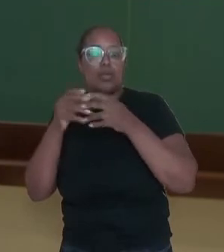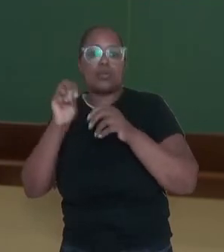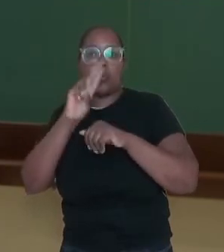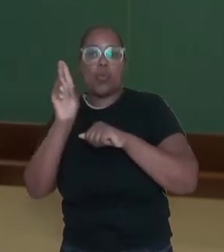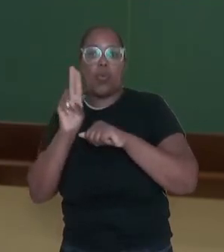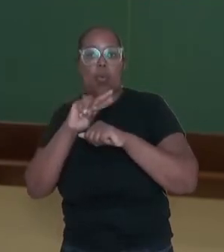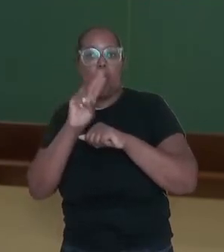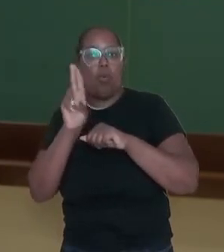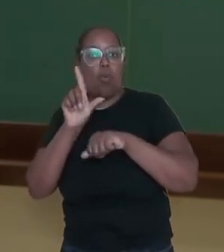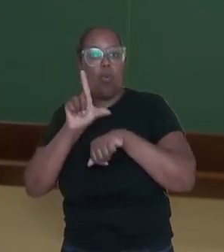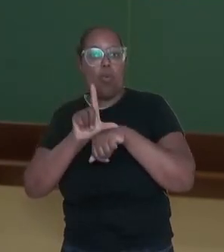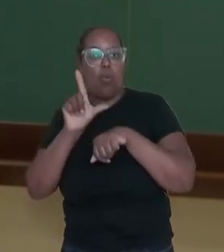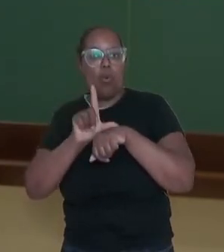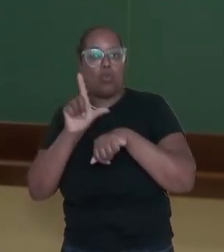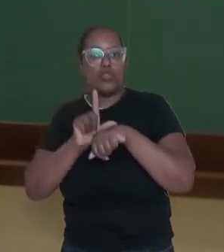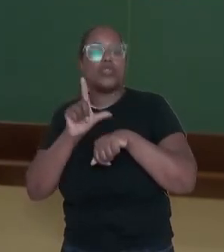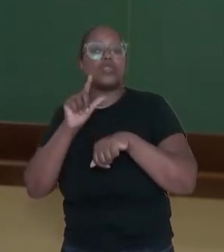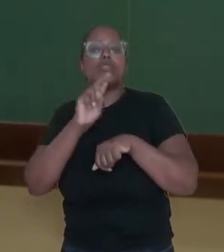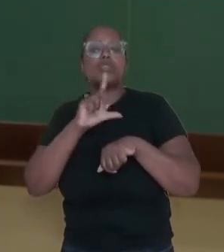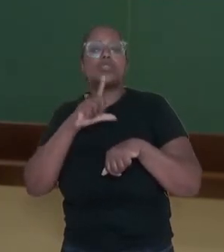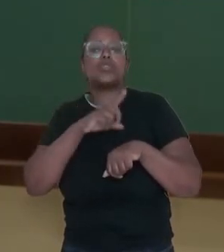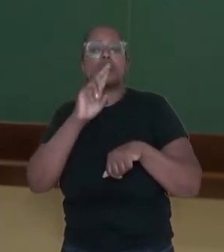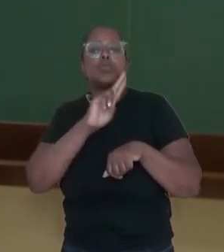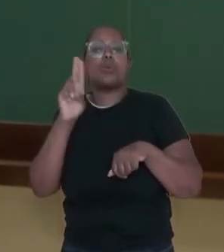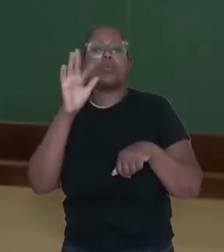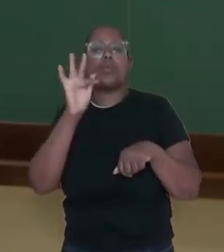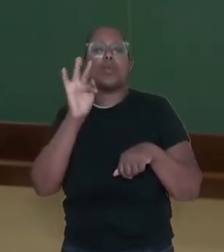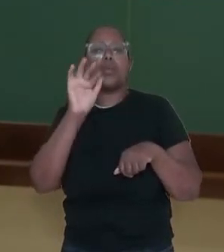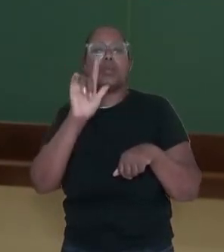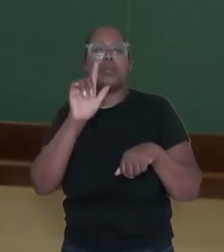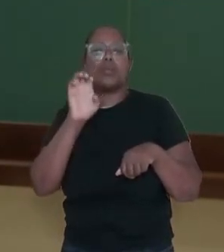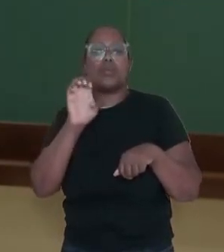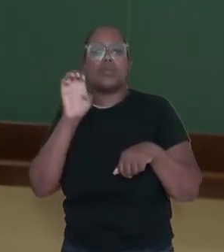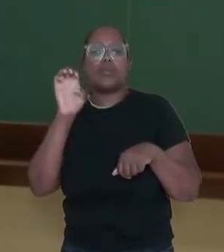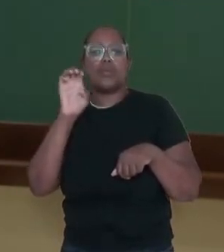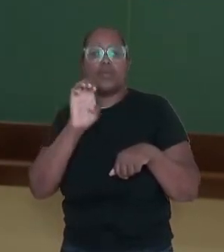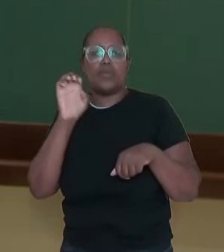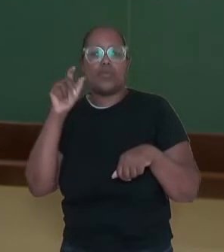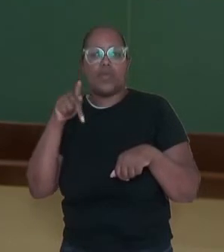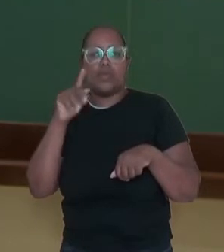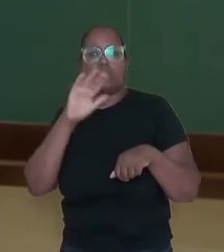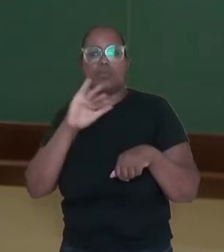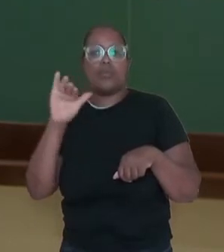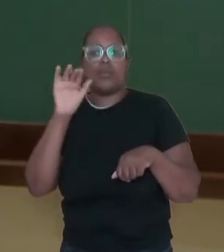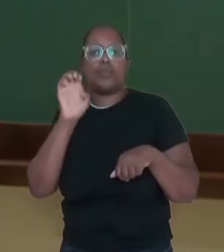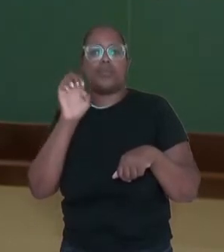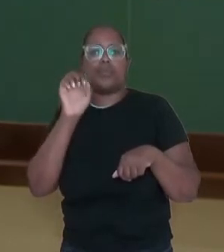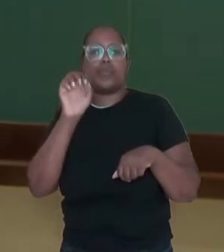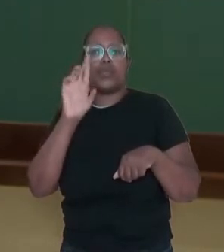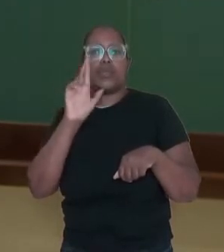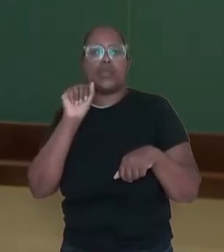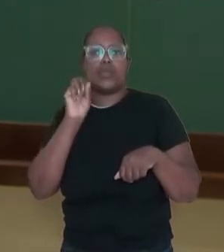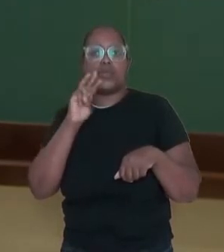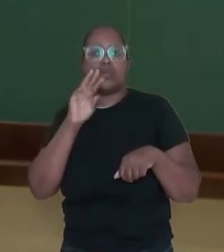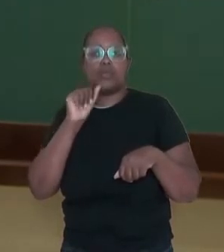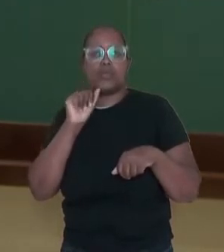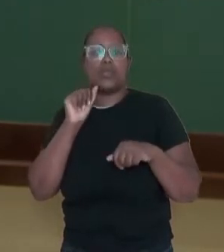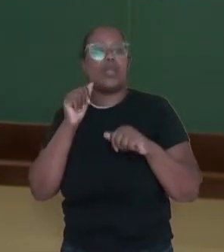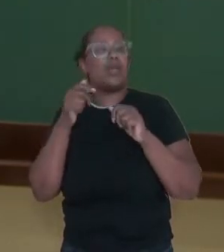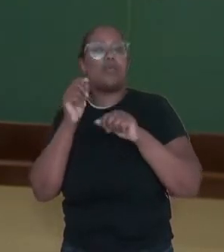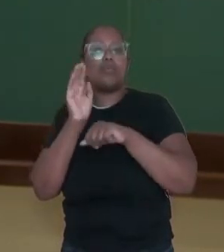era chamada de fliperama, e lá você jogava, né, os fazia, brincava ali nos videojogos,